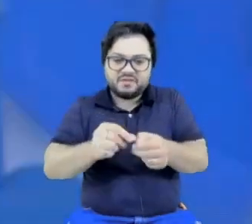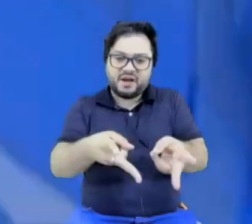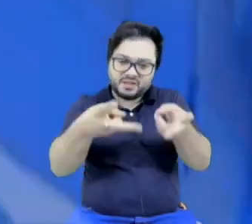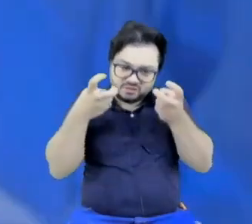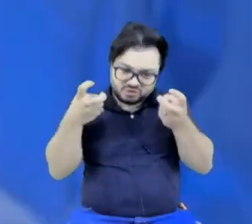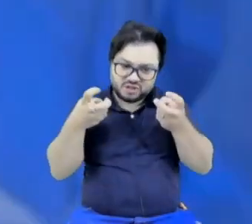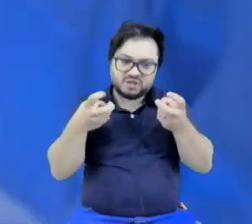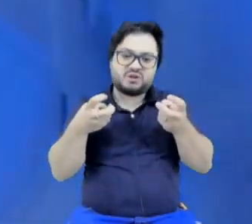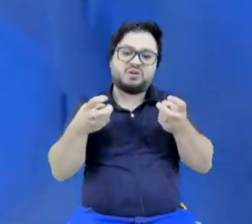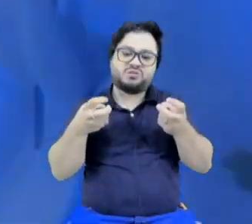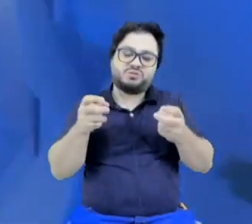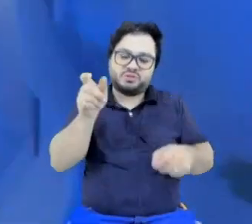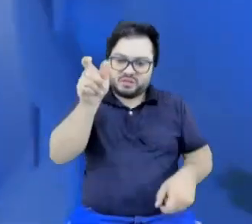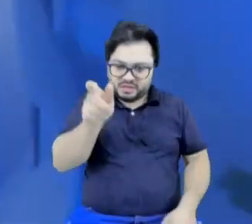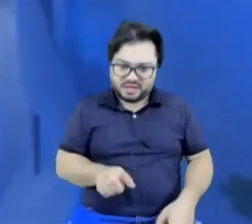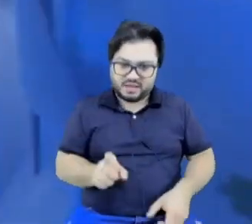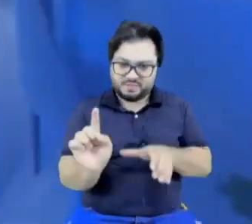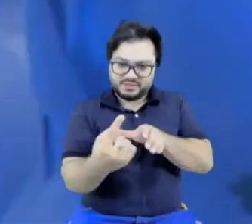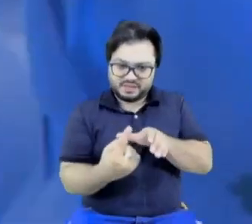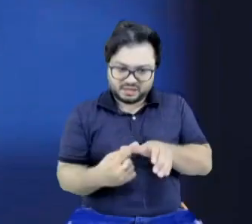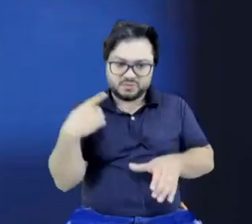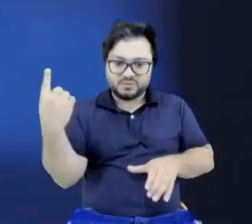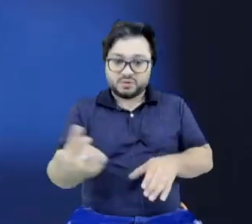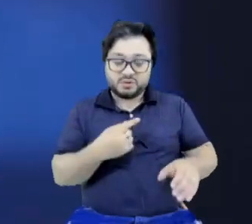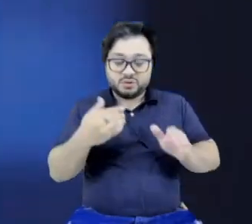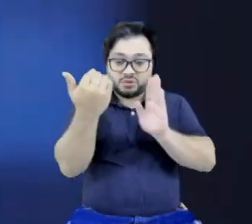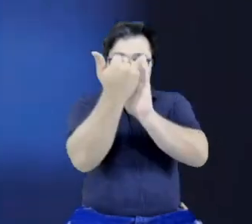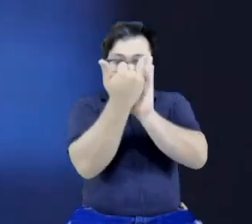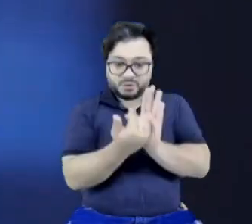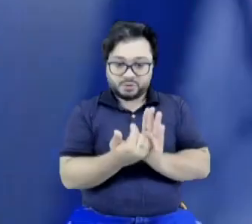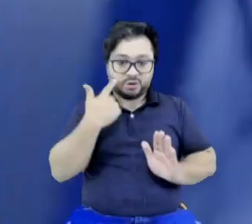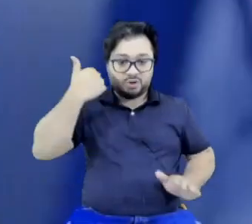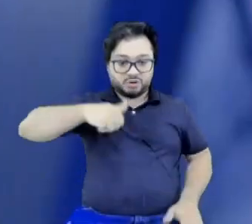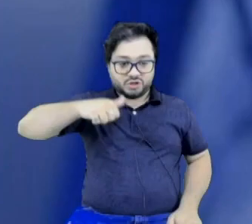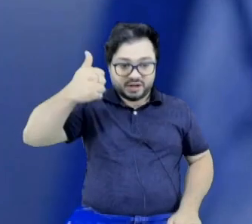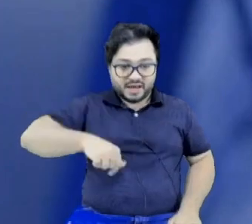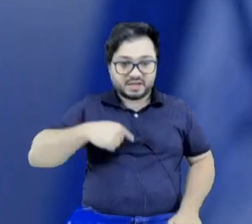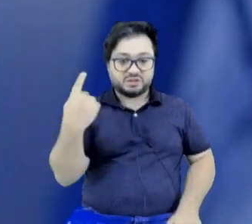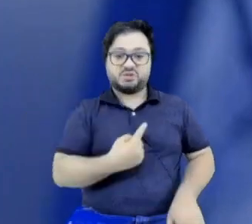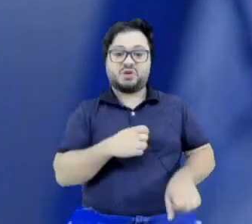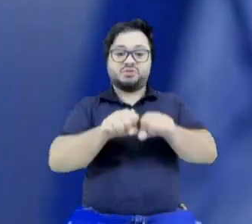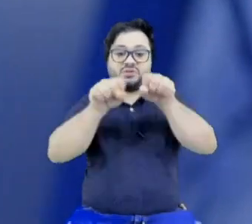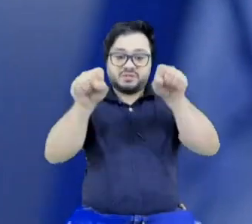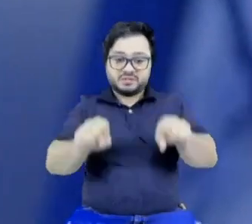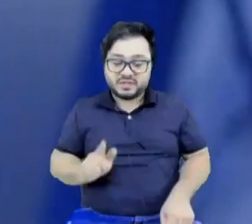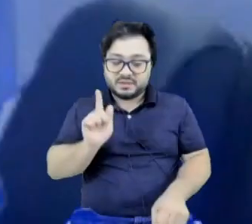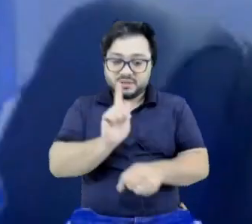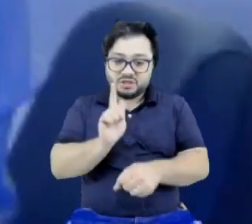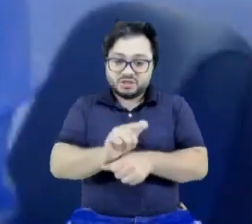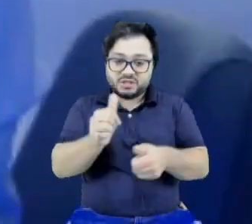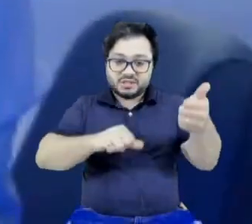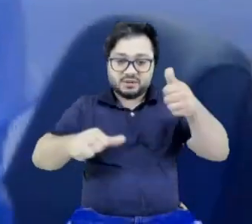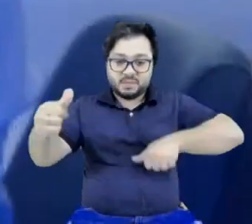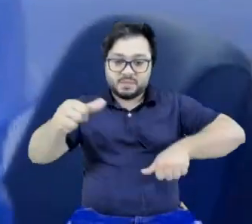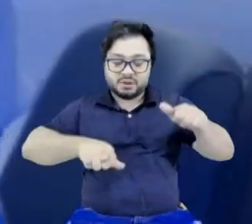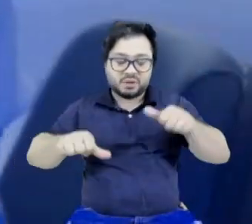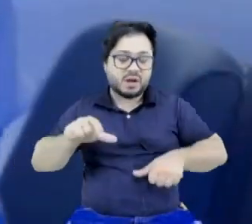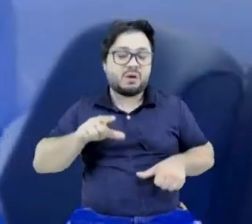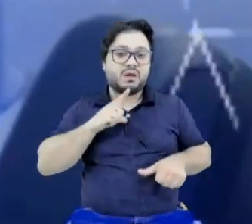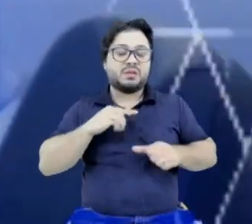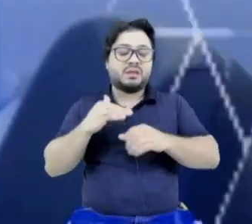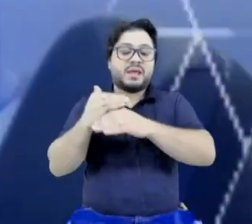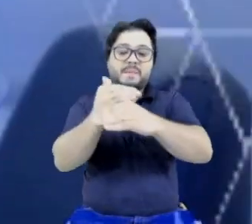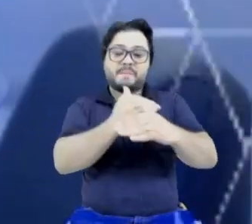diagnóstico daquele paciente. Os nossos protocolos de análise, o nosso sistema de gestão laboratorial, eles seguem padrões